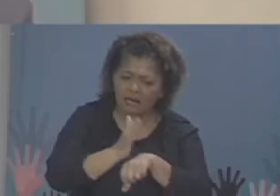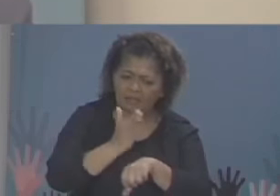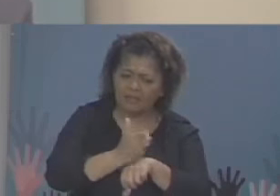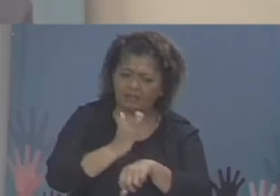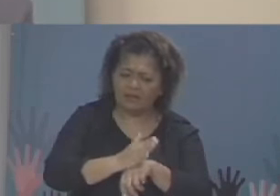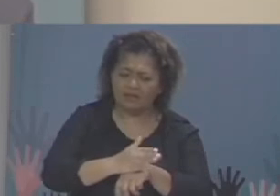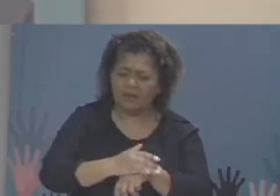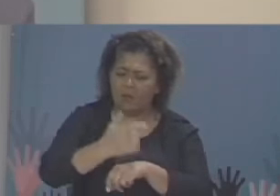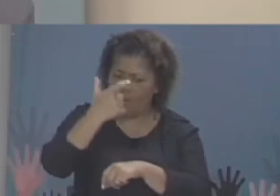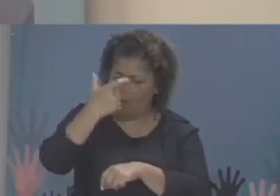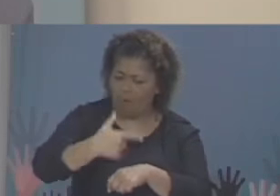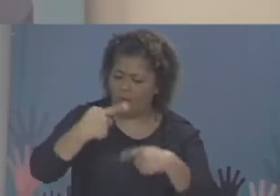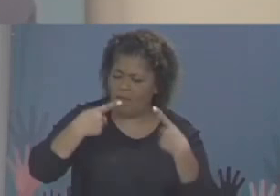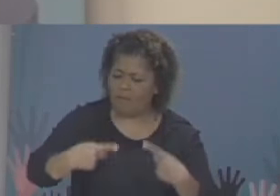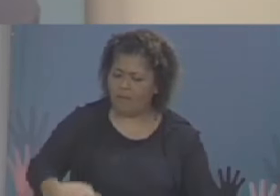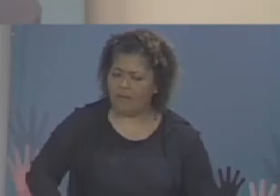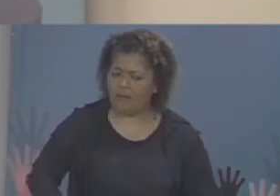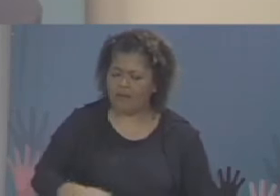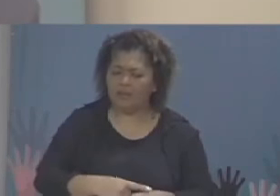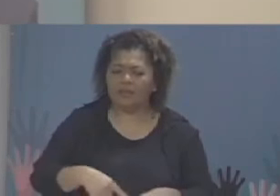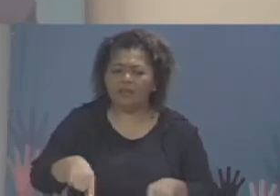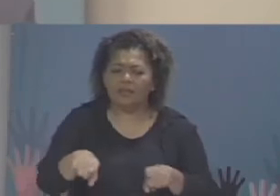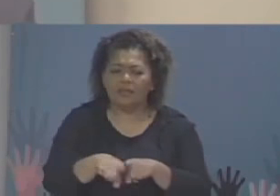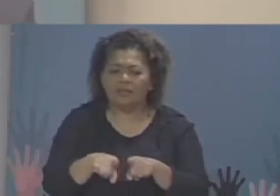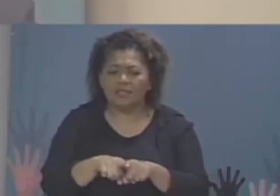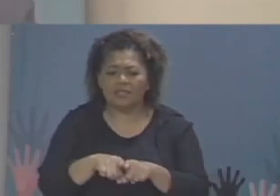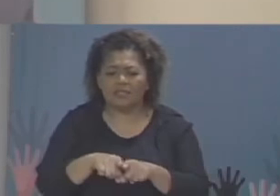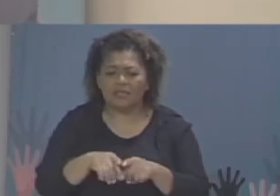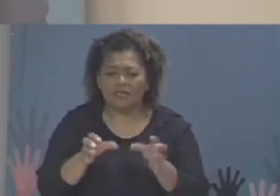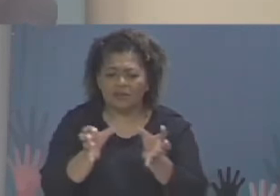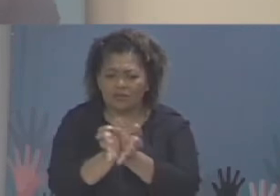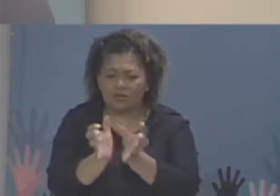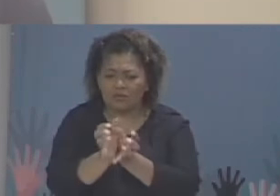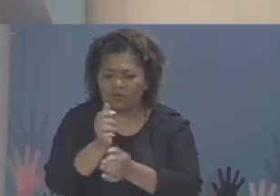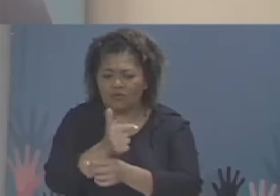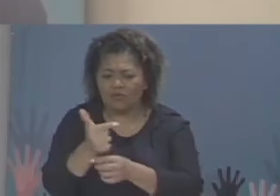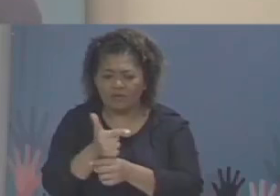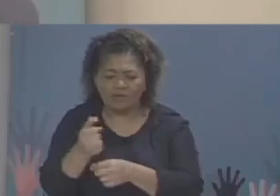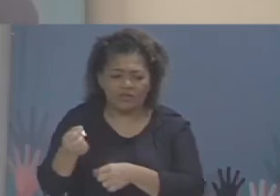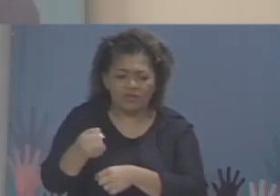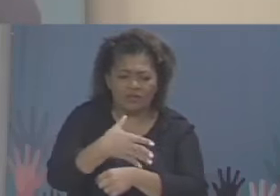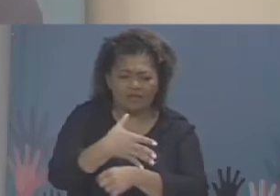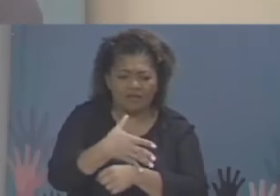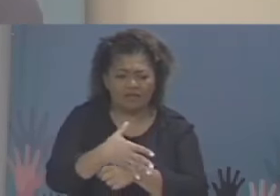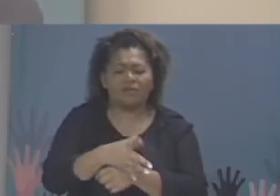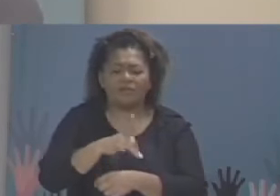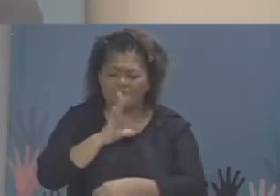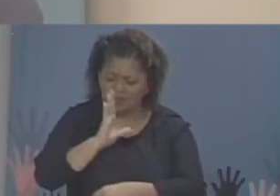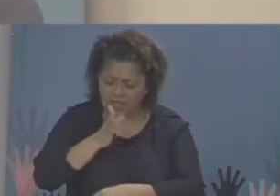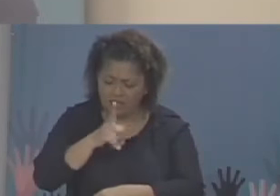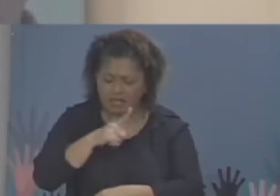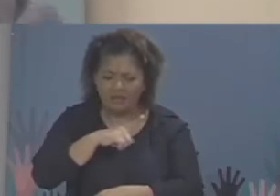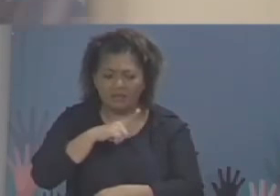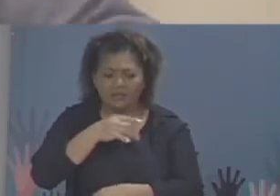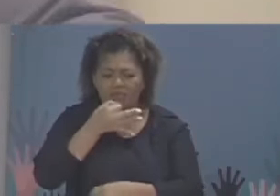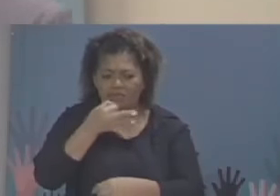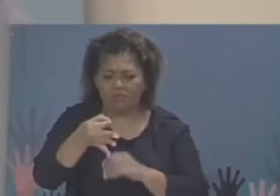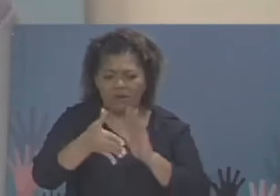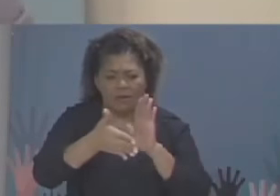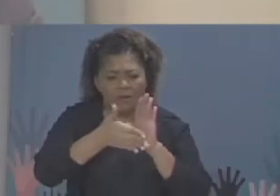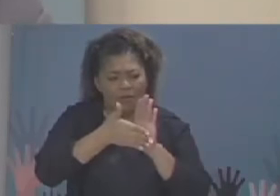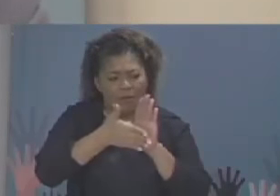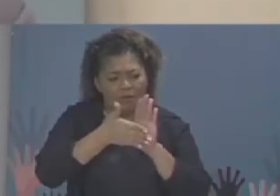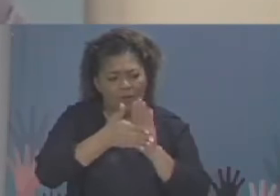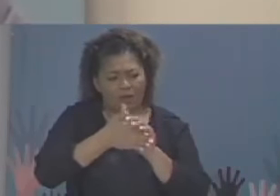vez mais predominantemente da nossa chapa vem da renovação em 2013, nós já tínhamos uma proposta elencada nesse sentido, e eu vou